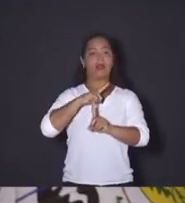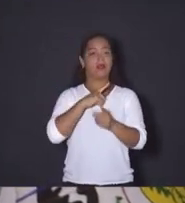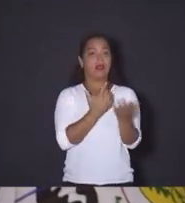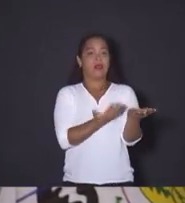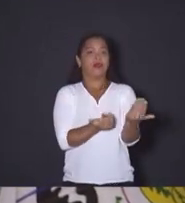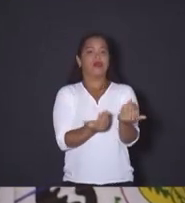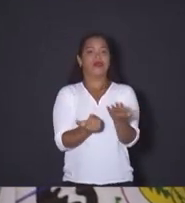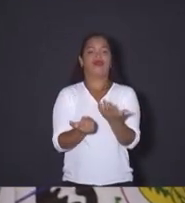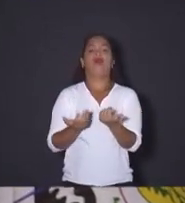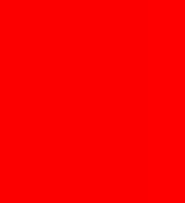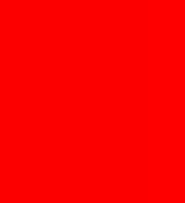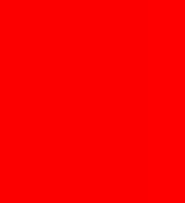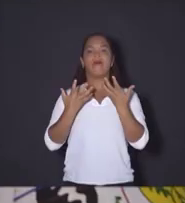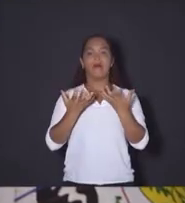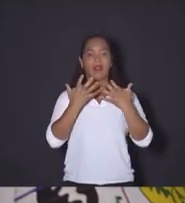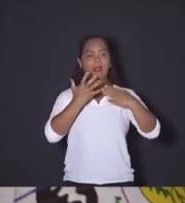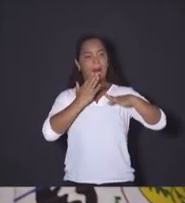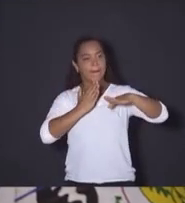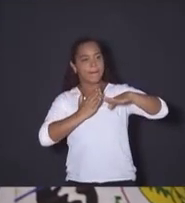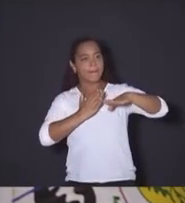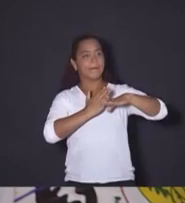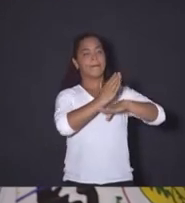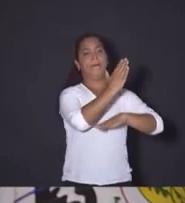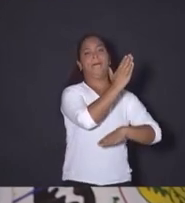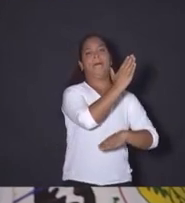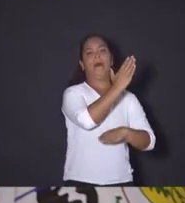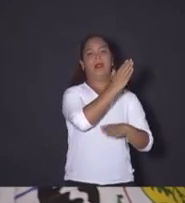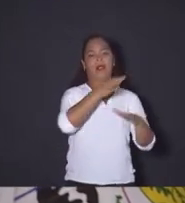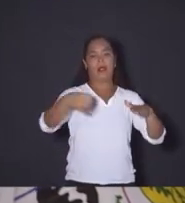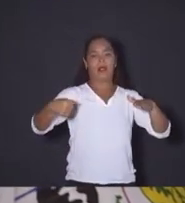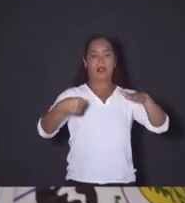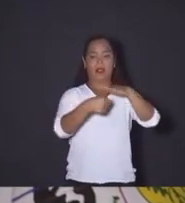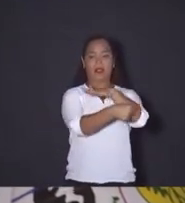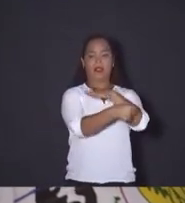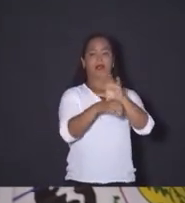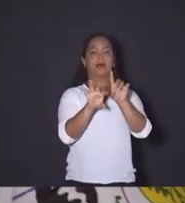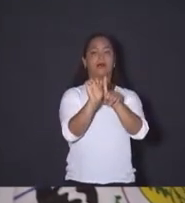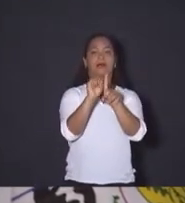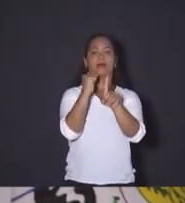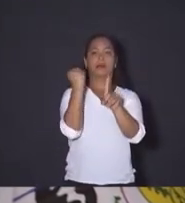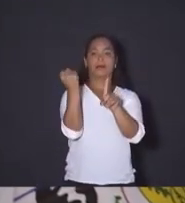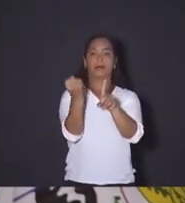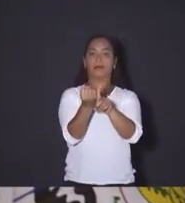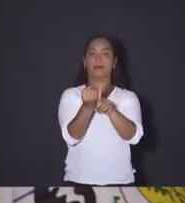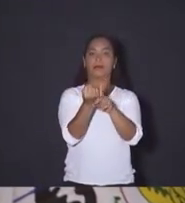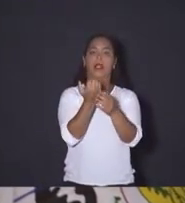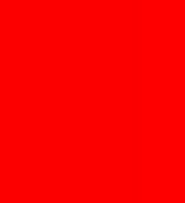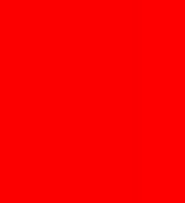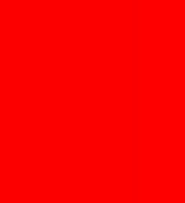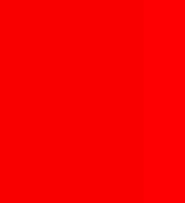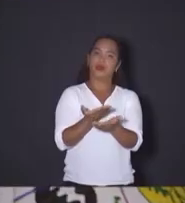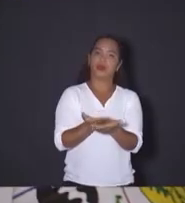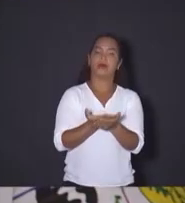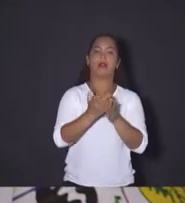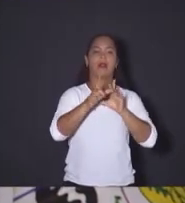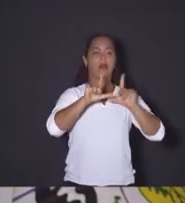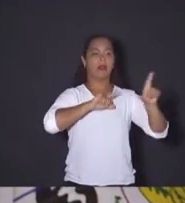ultrapassam andamento inserido no contexto né de estudar